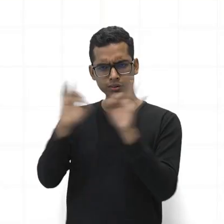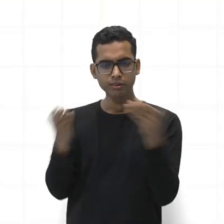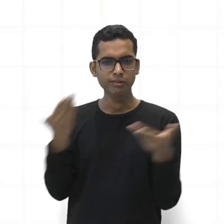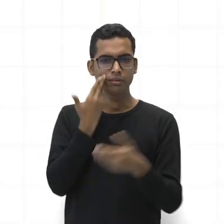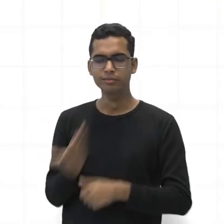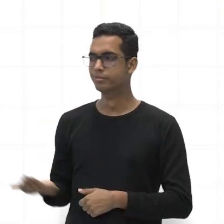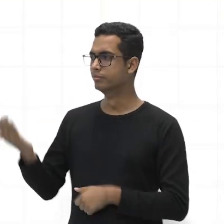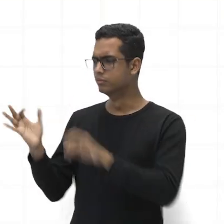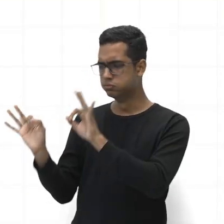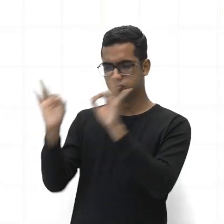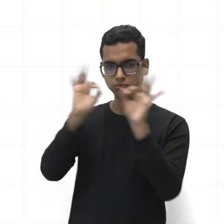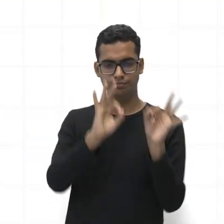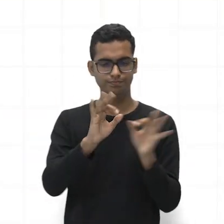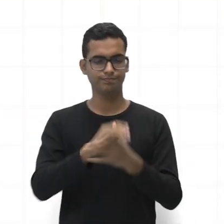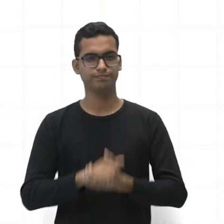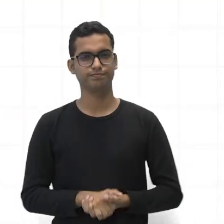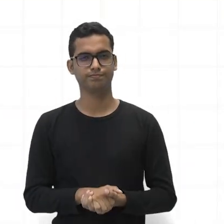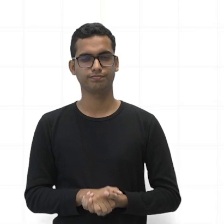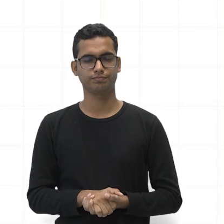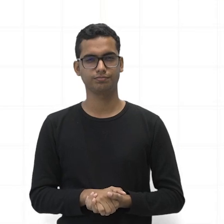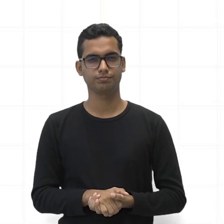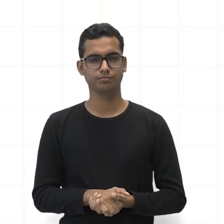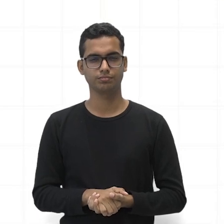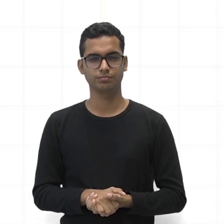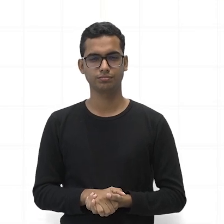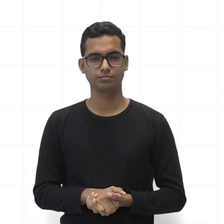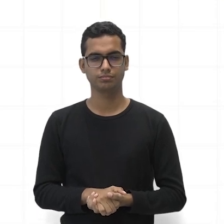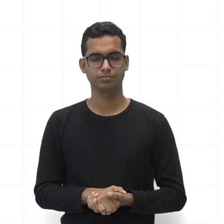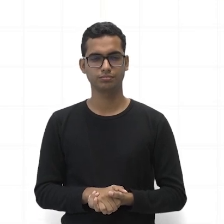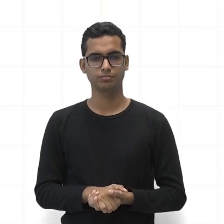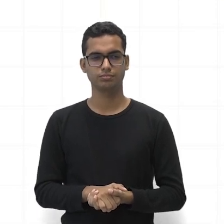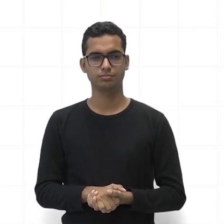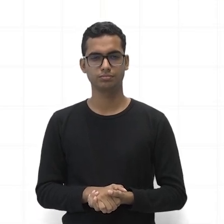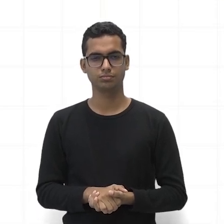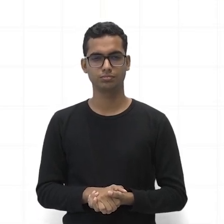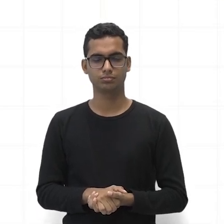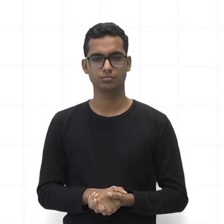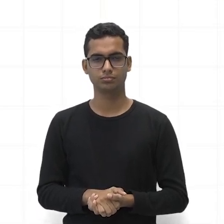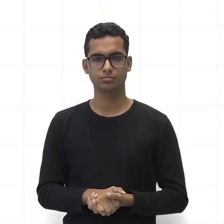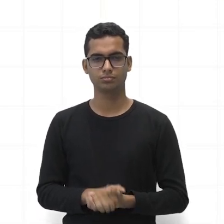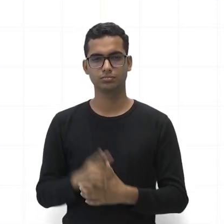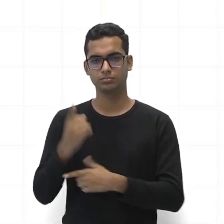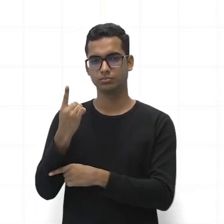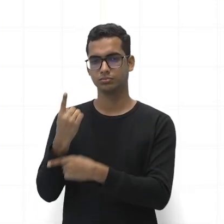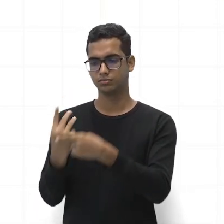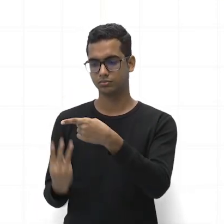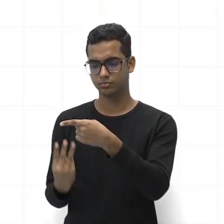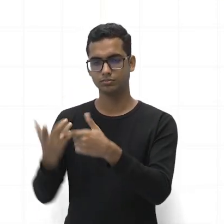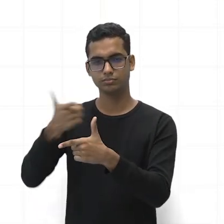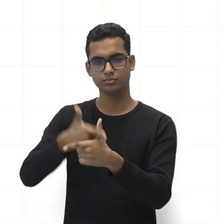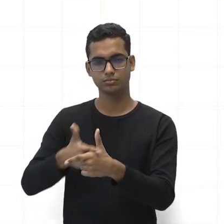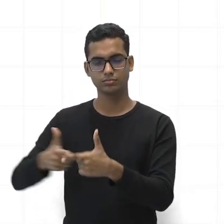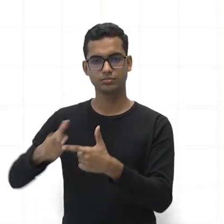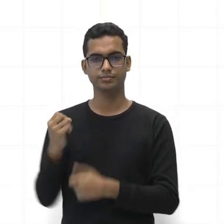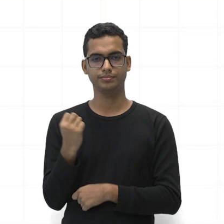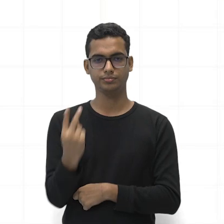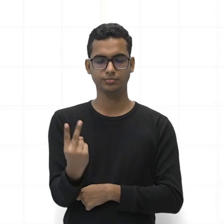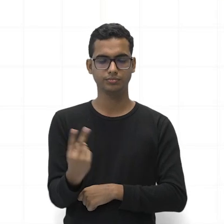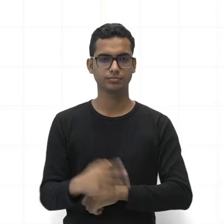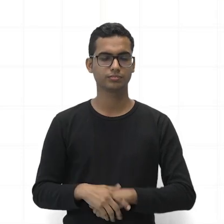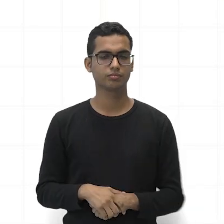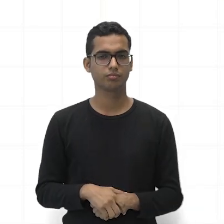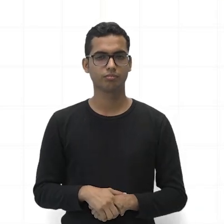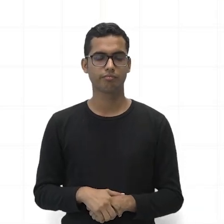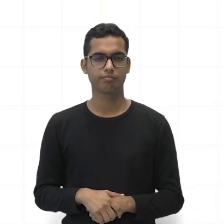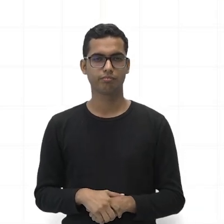só. Olha só, temos aí, ó, 1/3 dividido por 2. Olha, eu vou antecipar para você aqui um conceito. Dividir 2 frações,